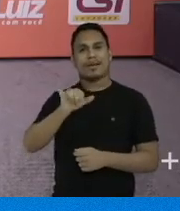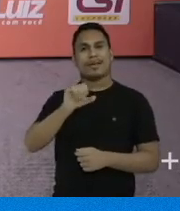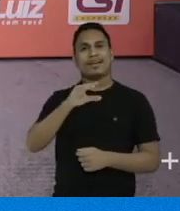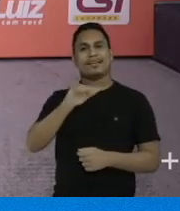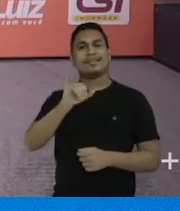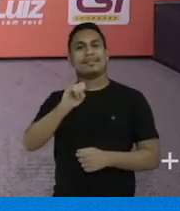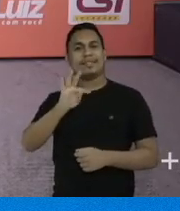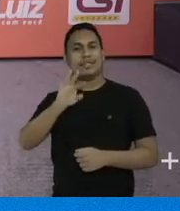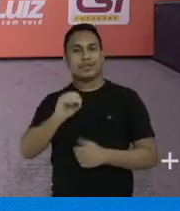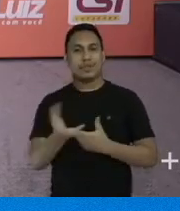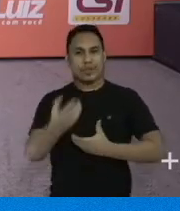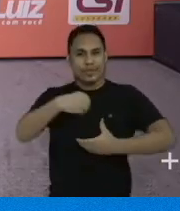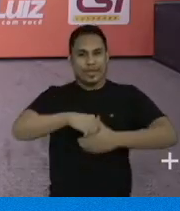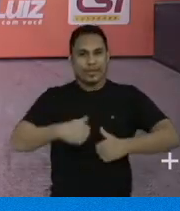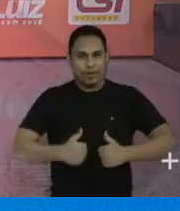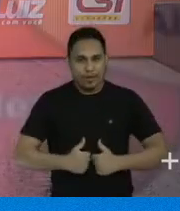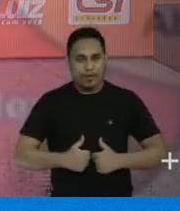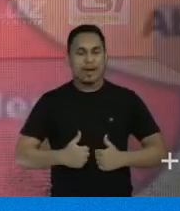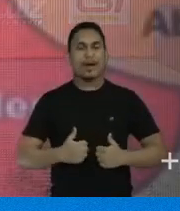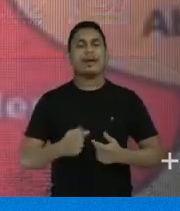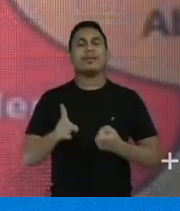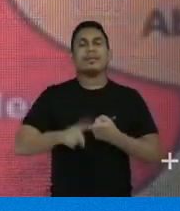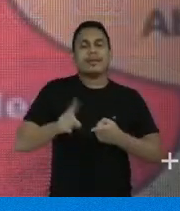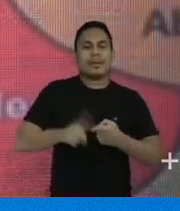levar às doenças